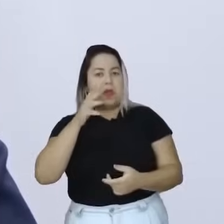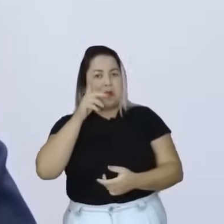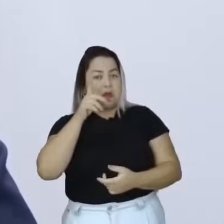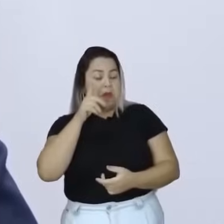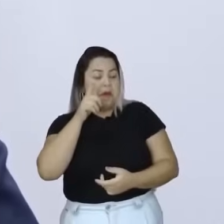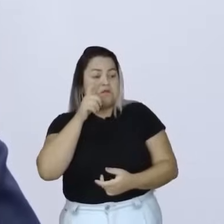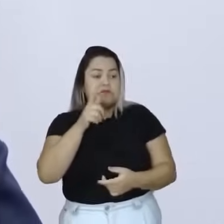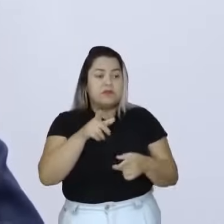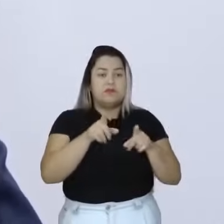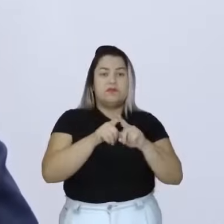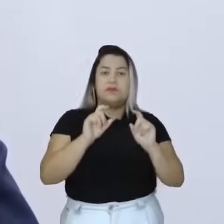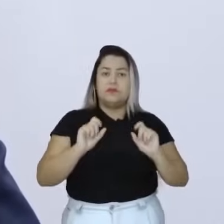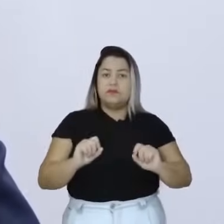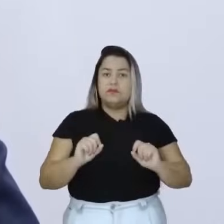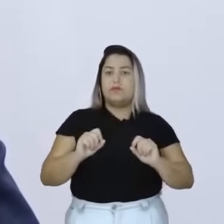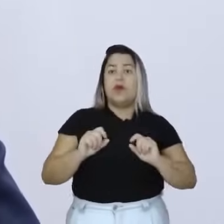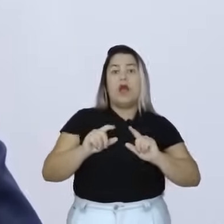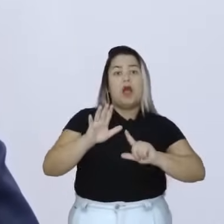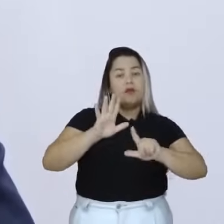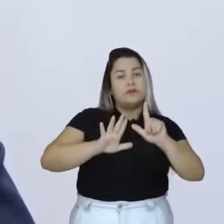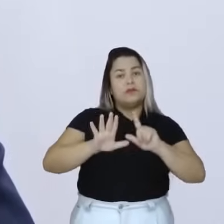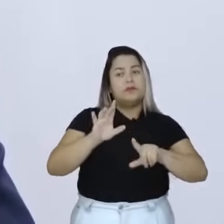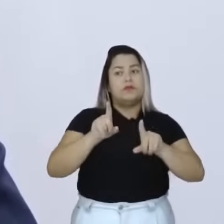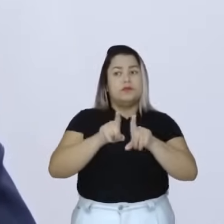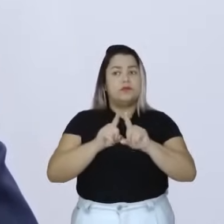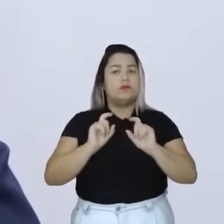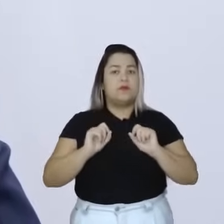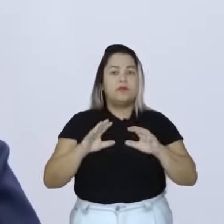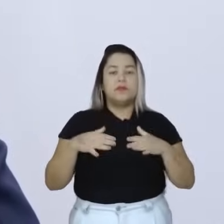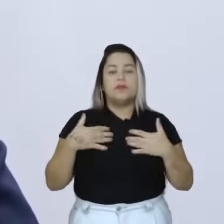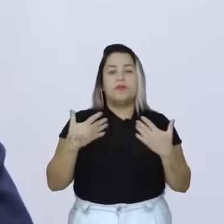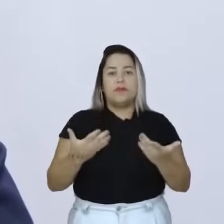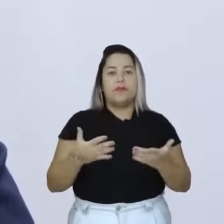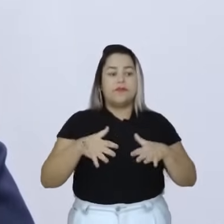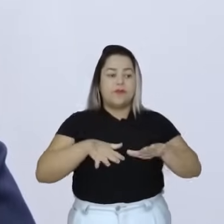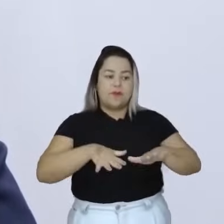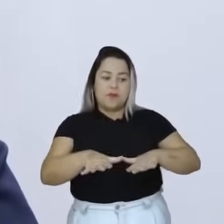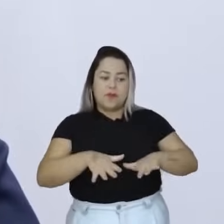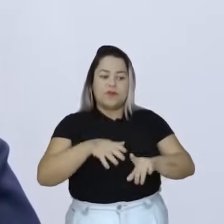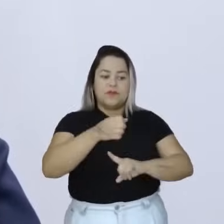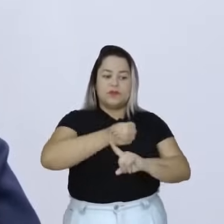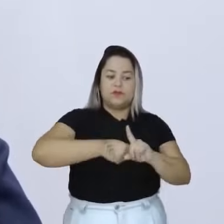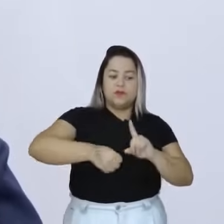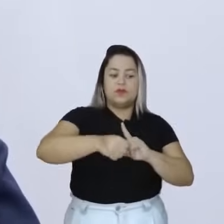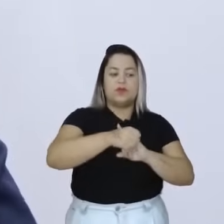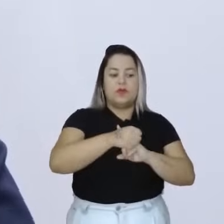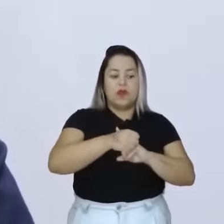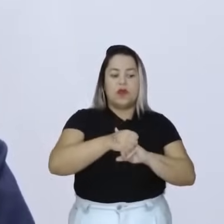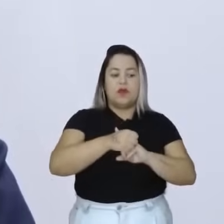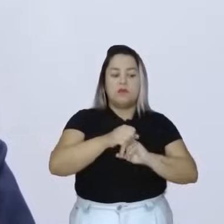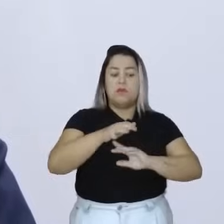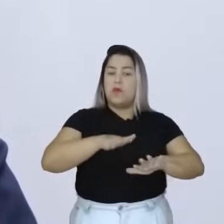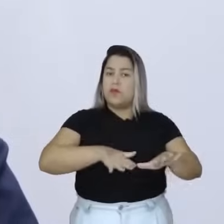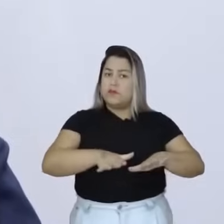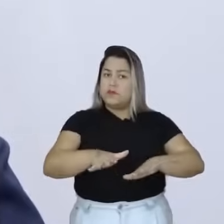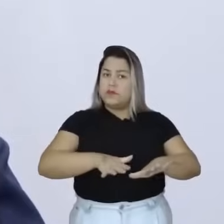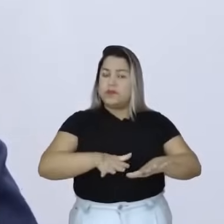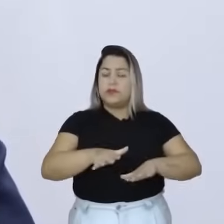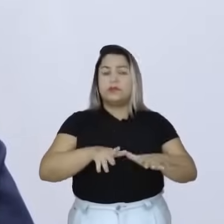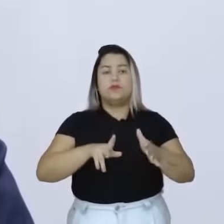paralela a isso, que foram plenárias autogestionadas. Então, movimentos sociais, movimento